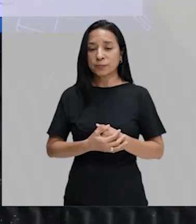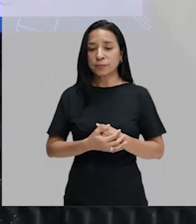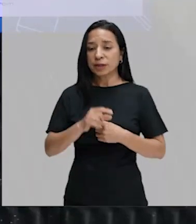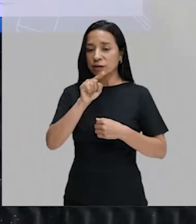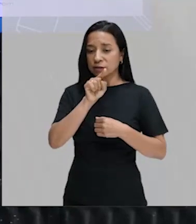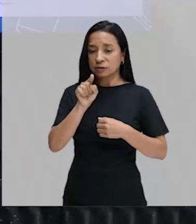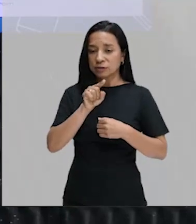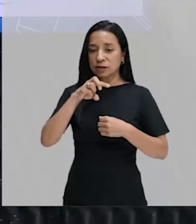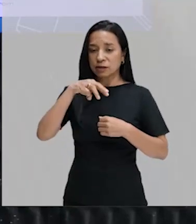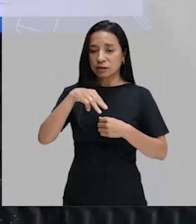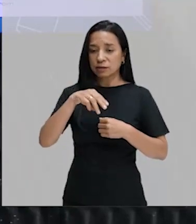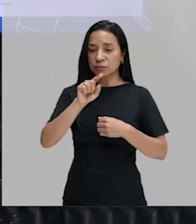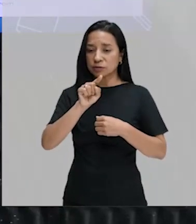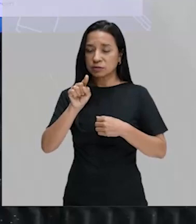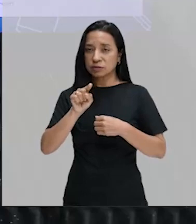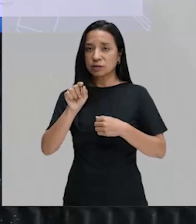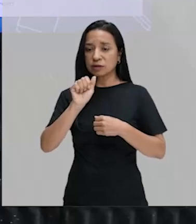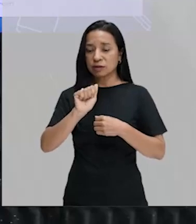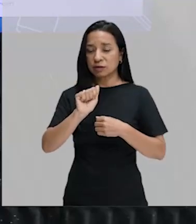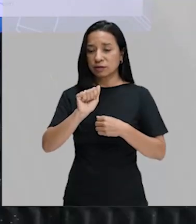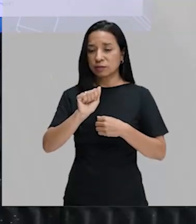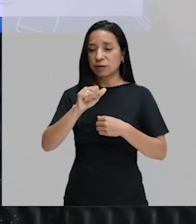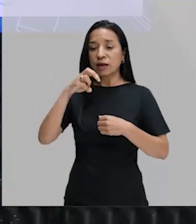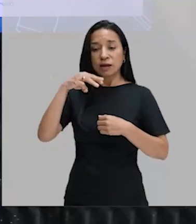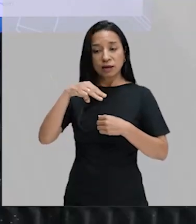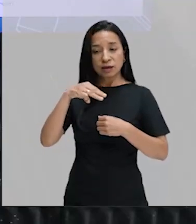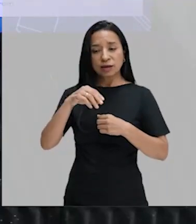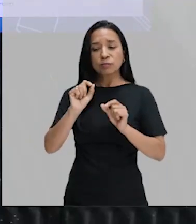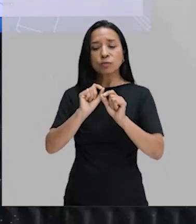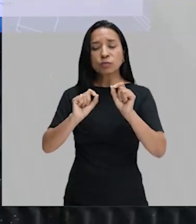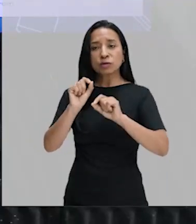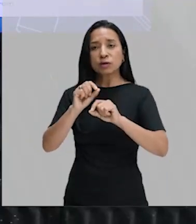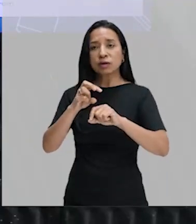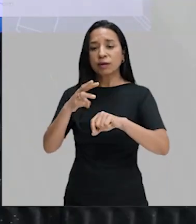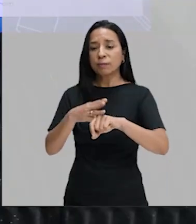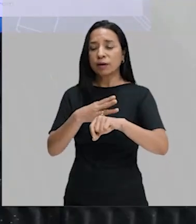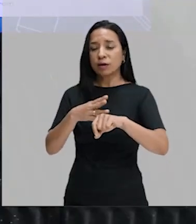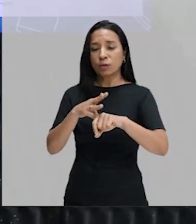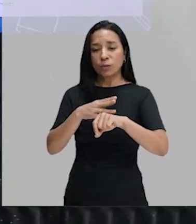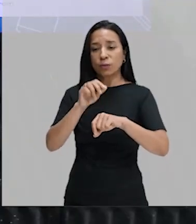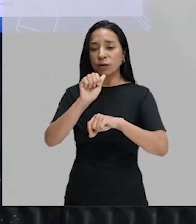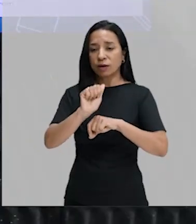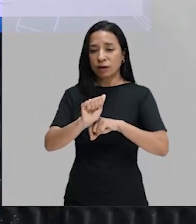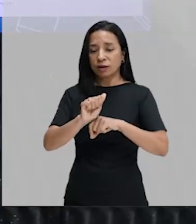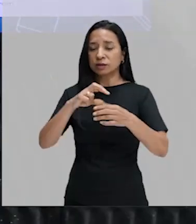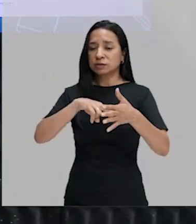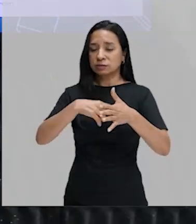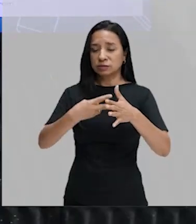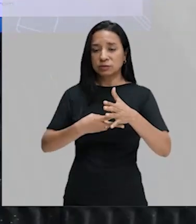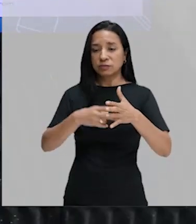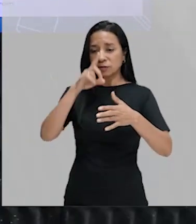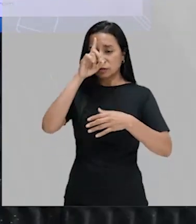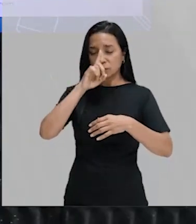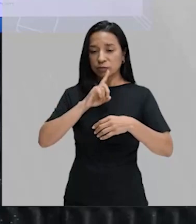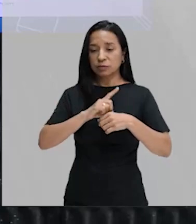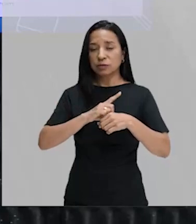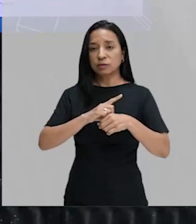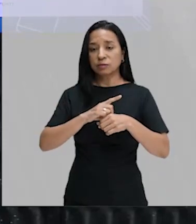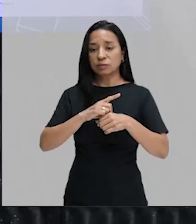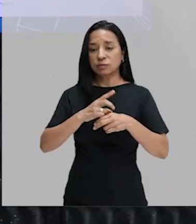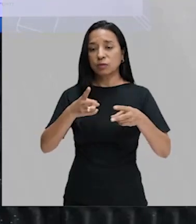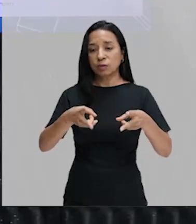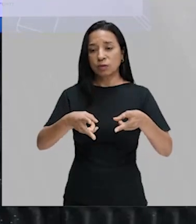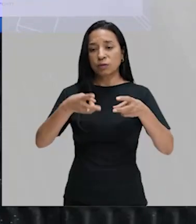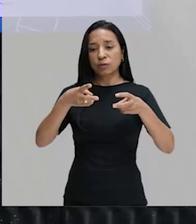ZMZA. Então, M seria marrom, né, pessoal? E o A é de amarelo. Então, observa que no